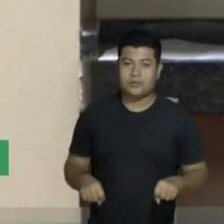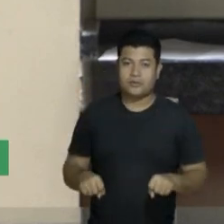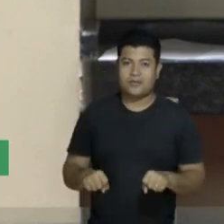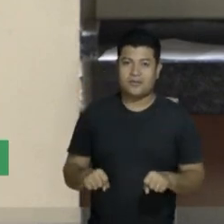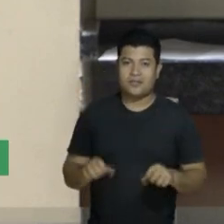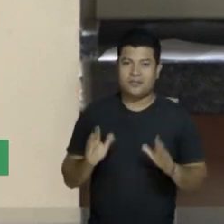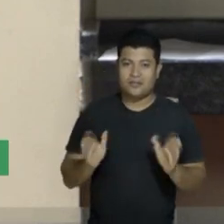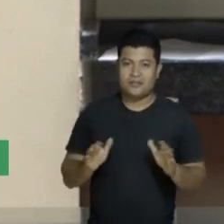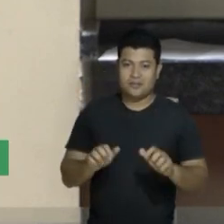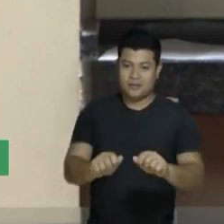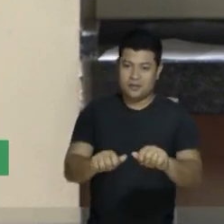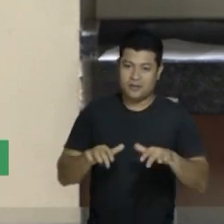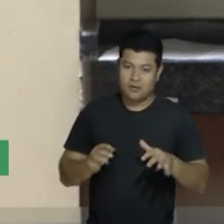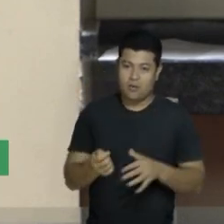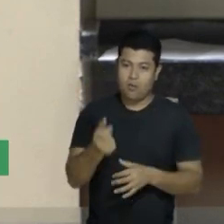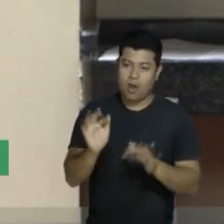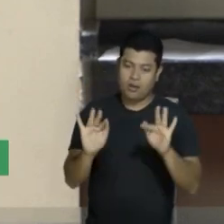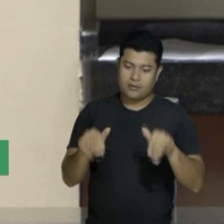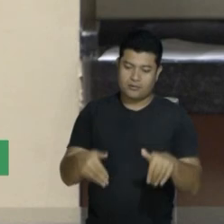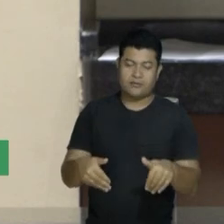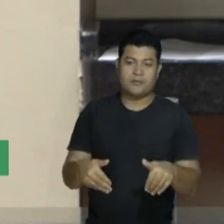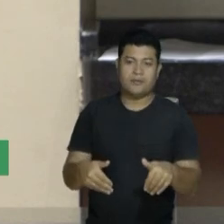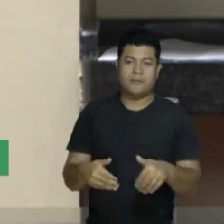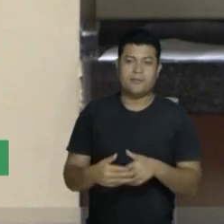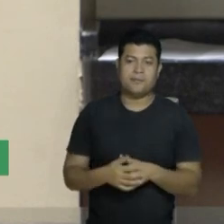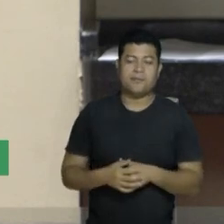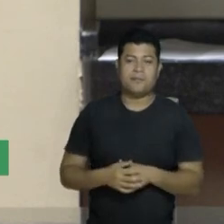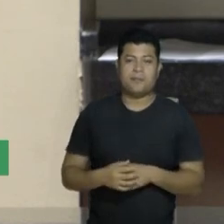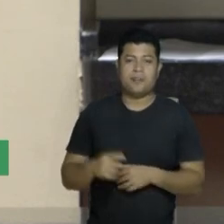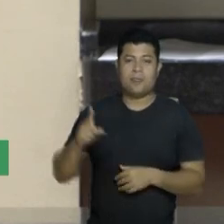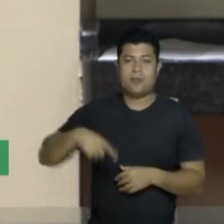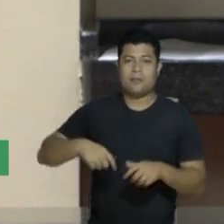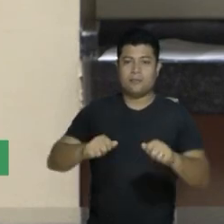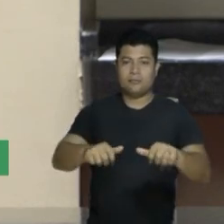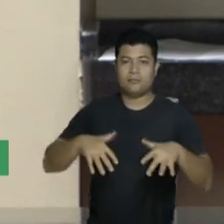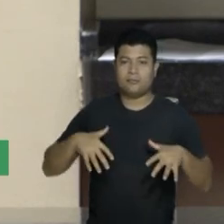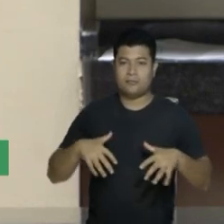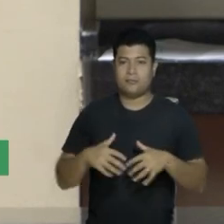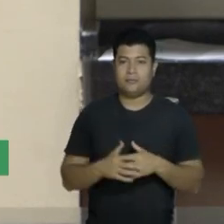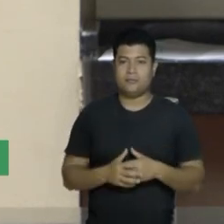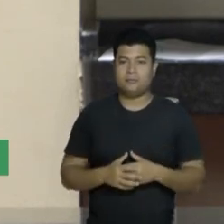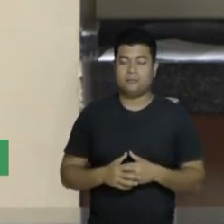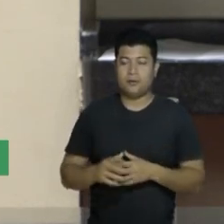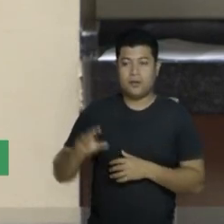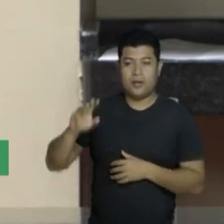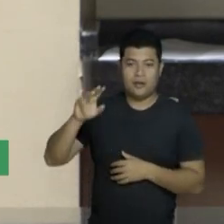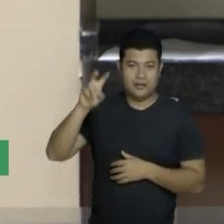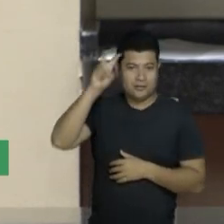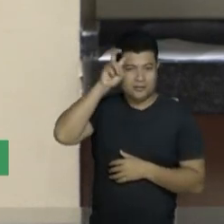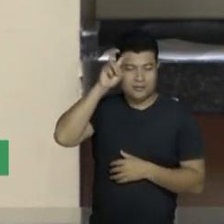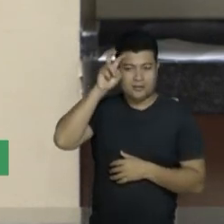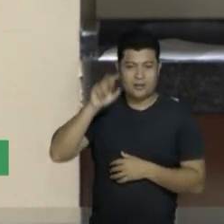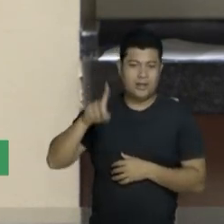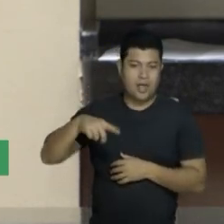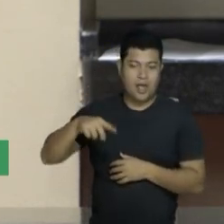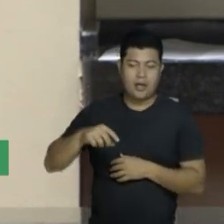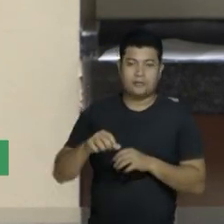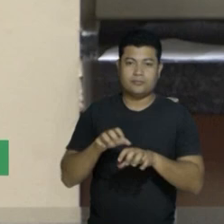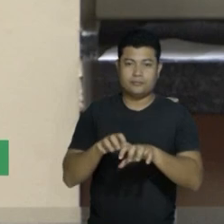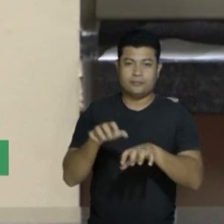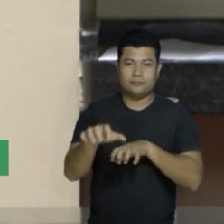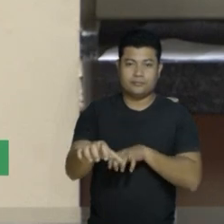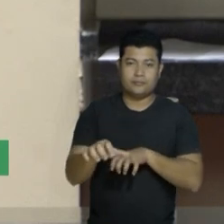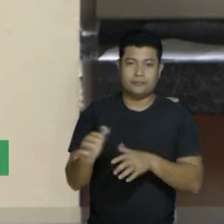sessão no encerramento, e é uma sessão que hoje, na quinta-feira, é híbrida, onde